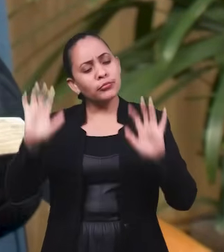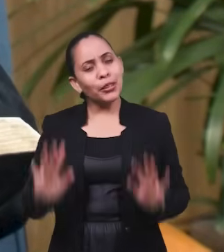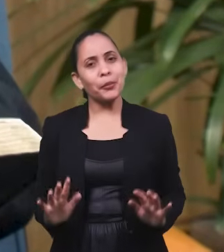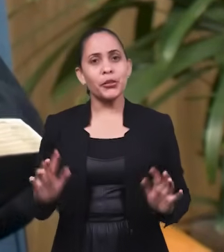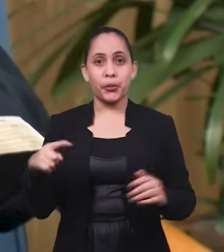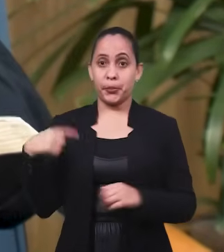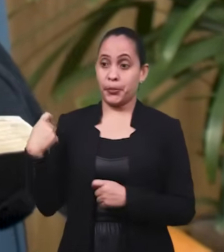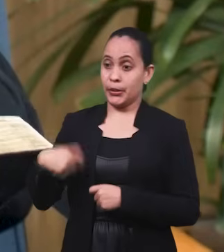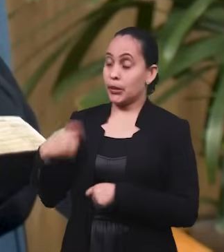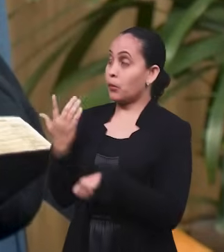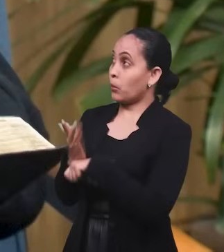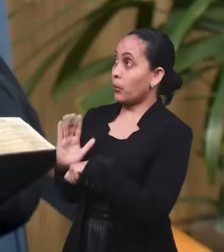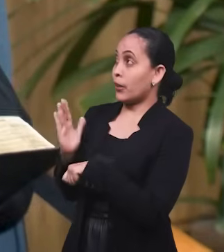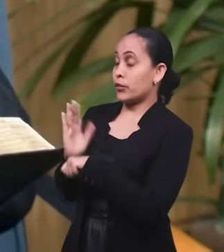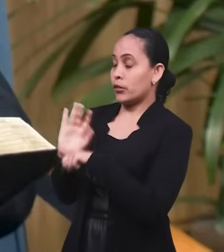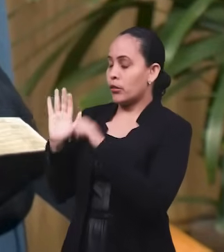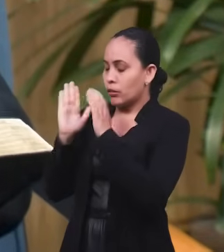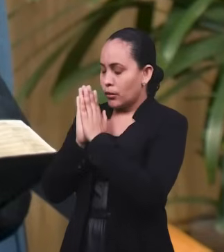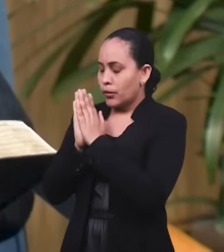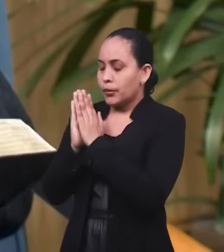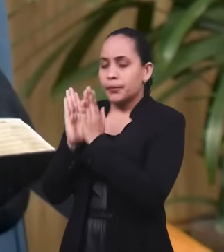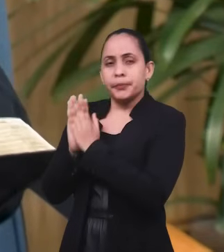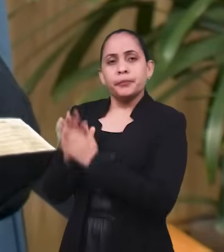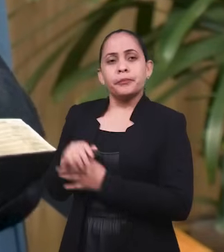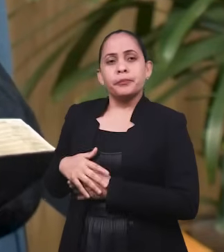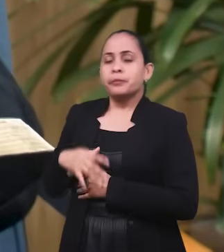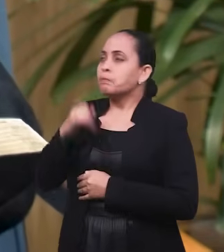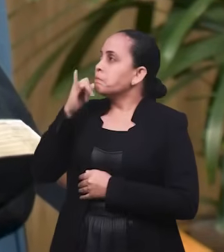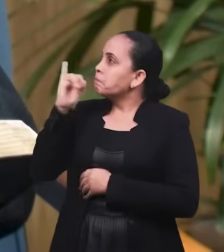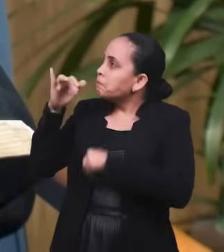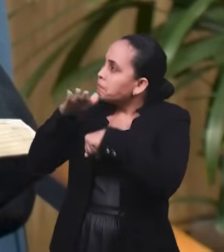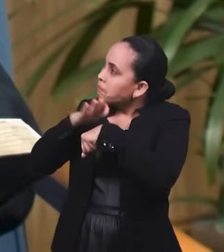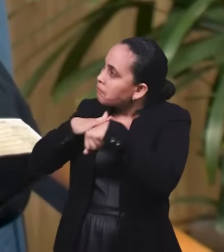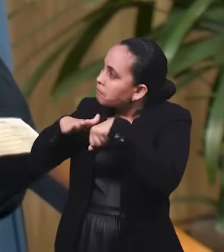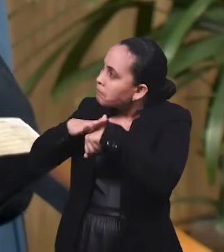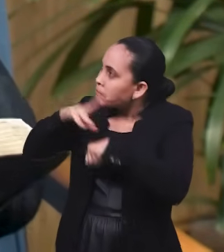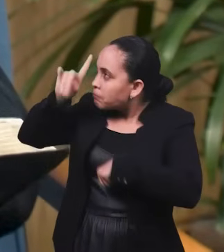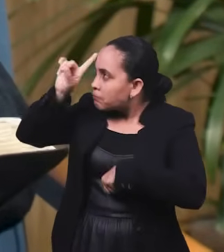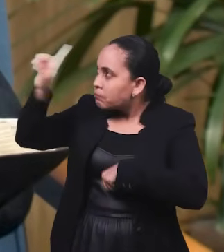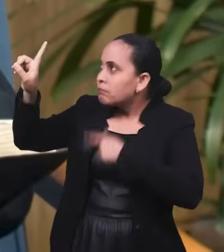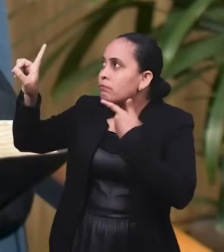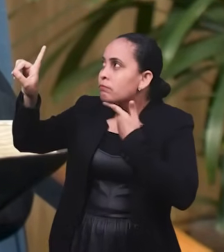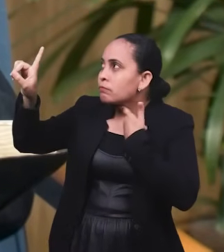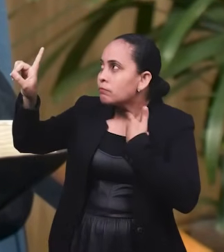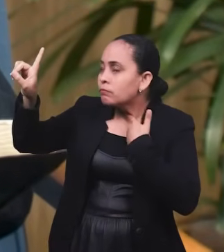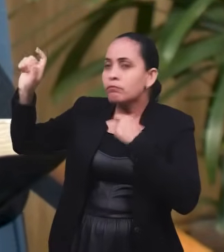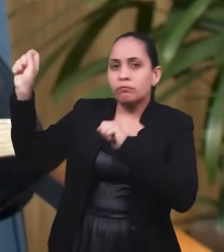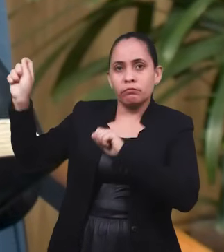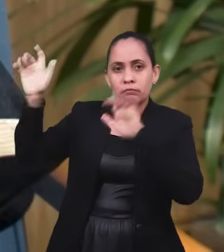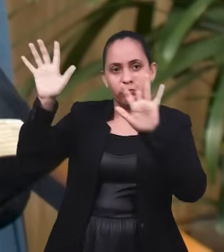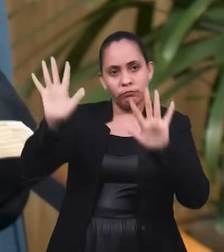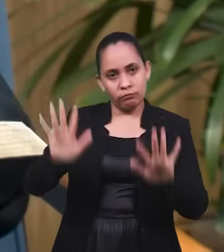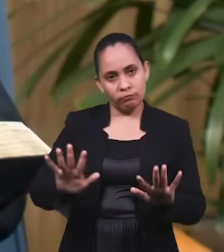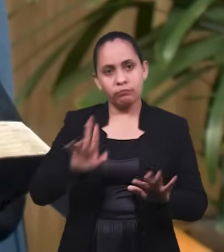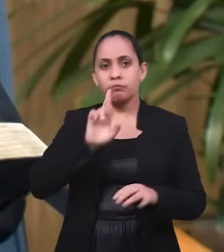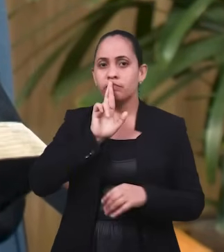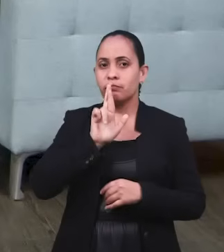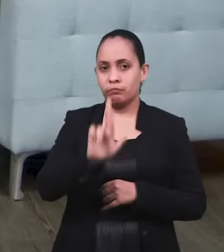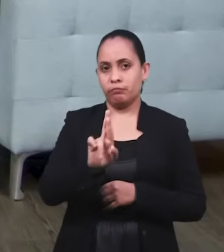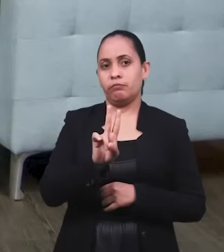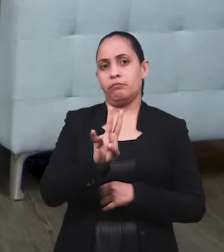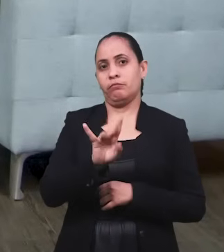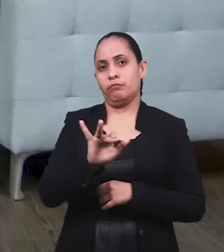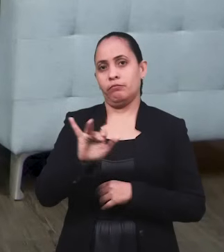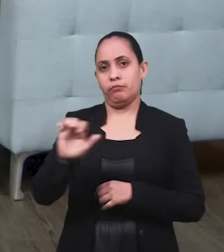exercitarmos isso, exercitarmos a oração, falar com Ele, porque Ele quer nos ouvir e vai nos responder.